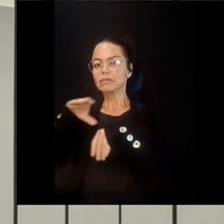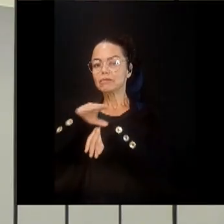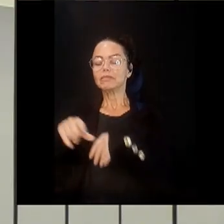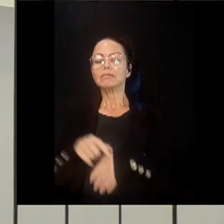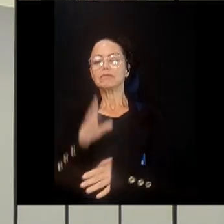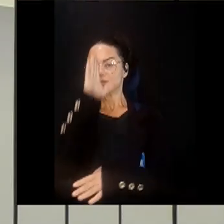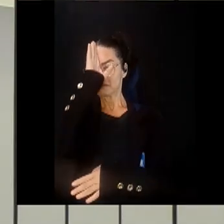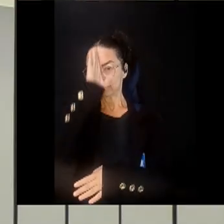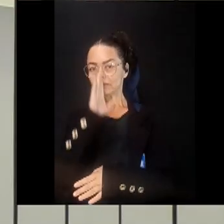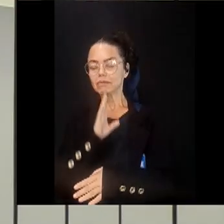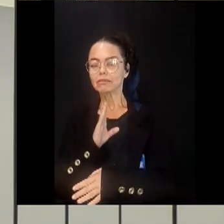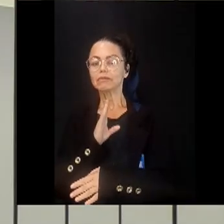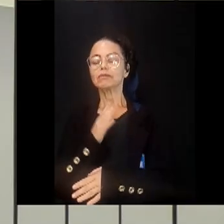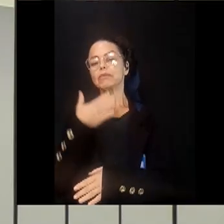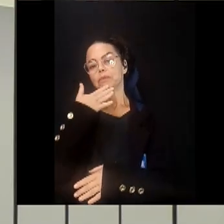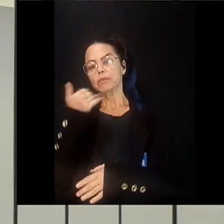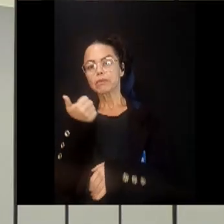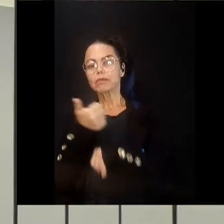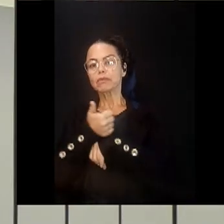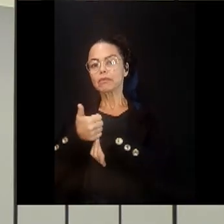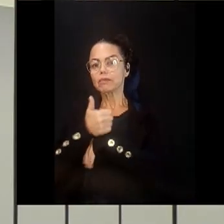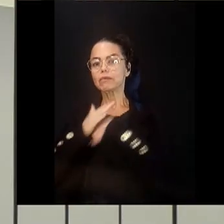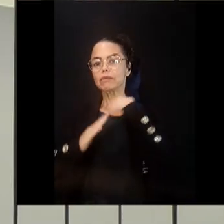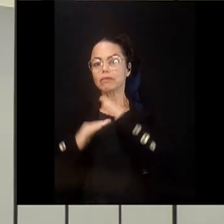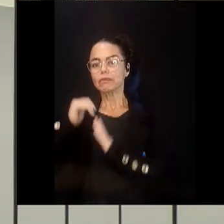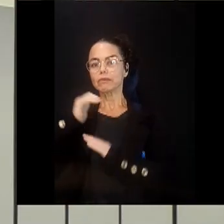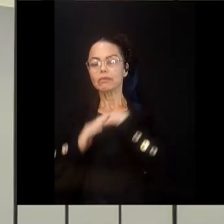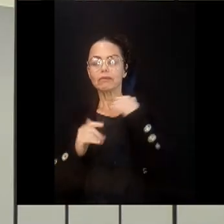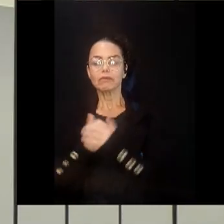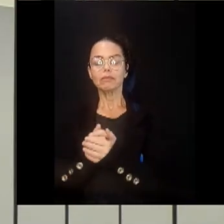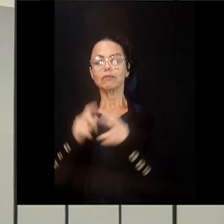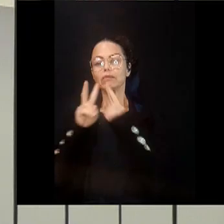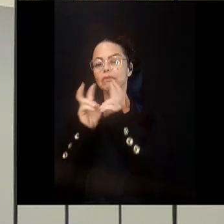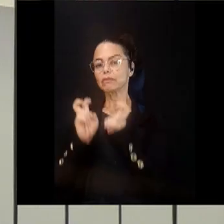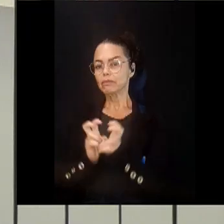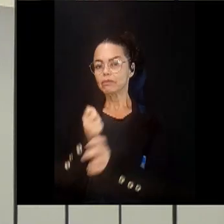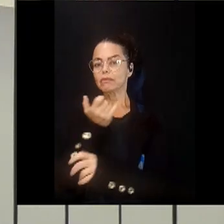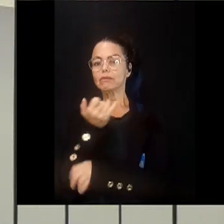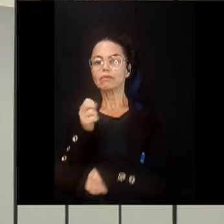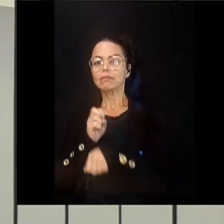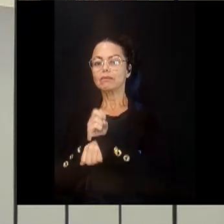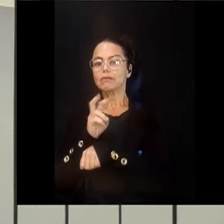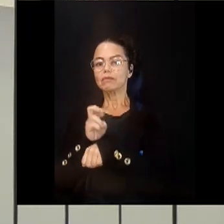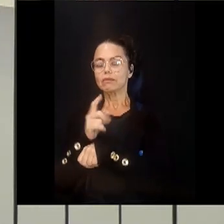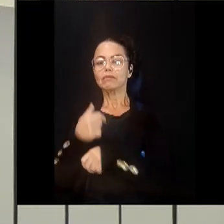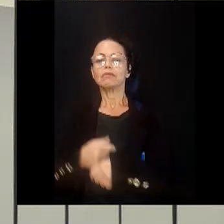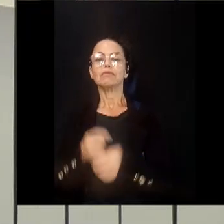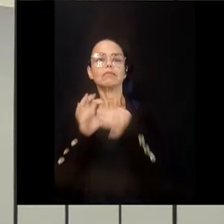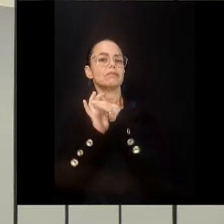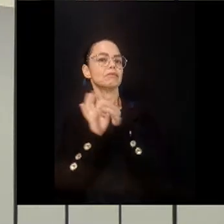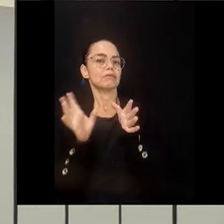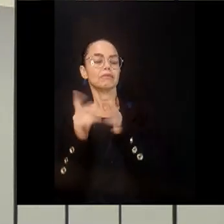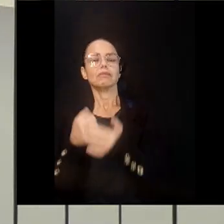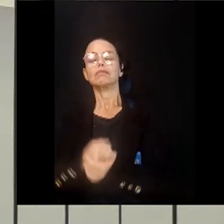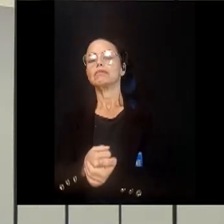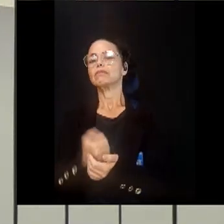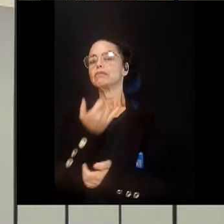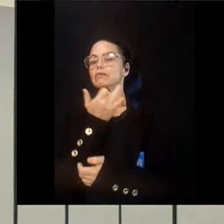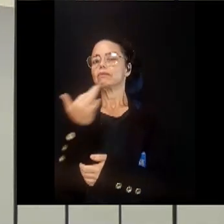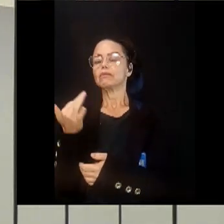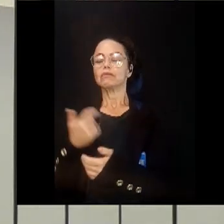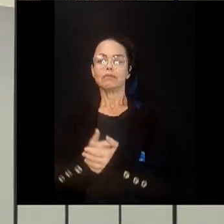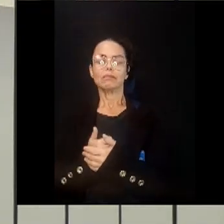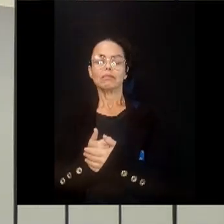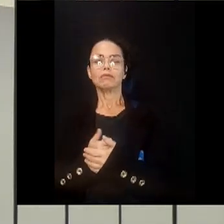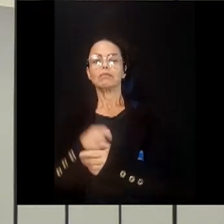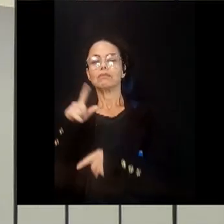de qualificação profissional. Então, sobre quantas vagas estão disponíveis, quais são essas